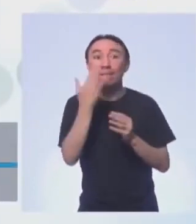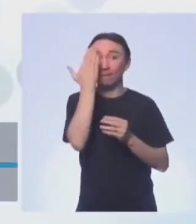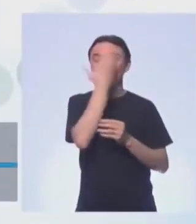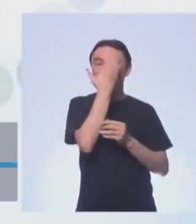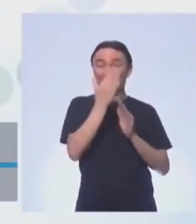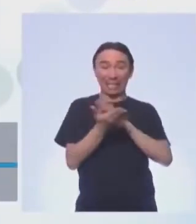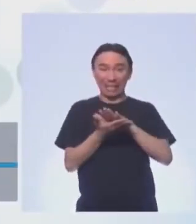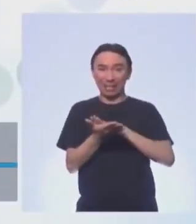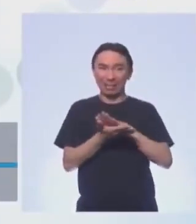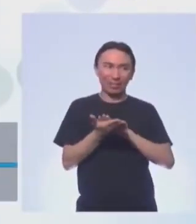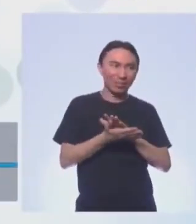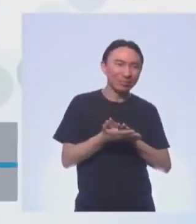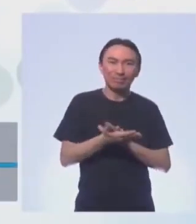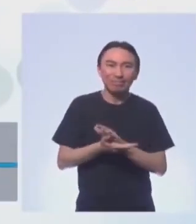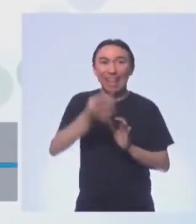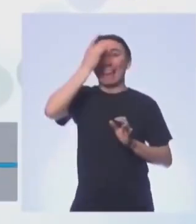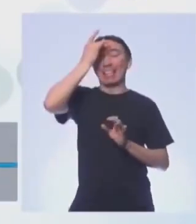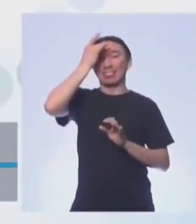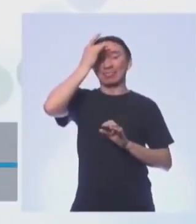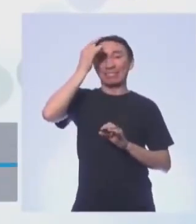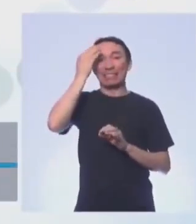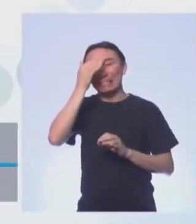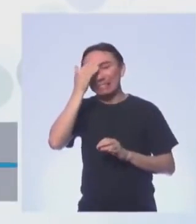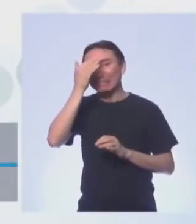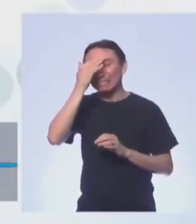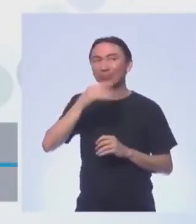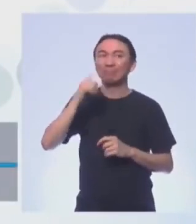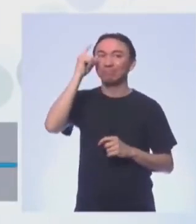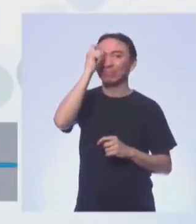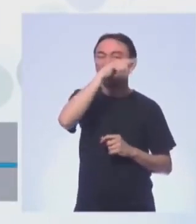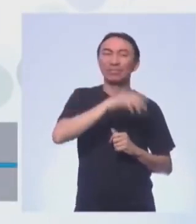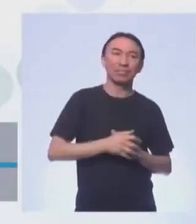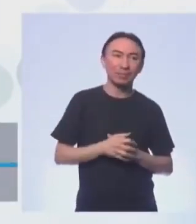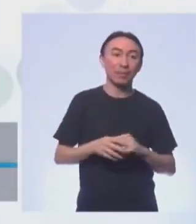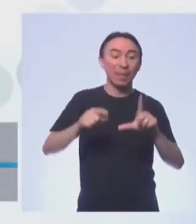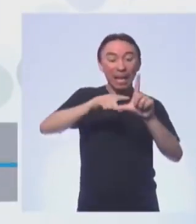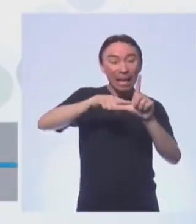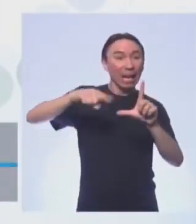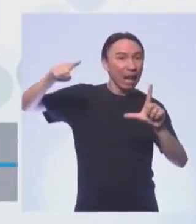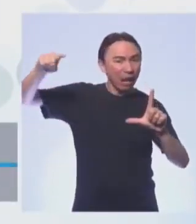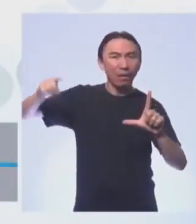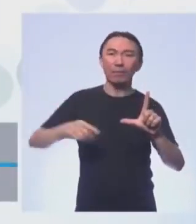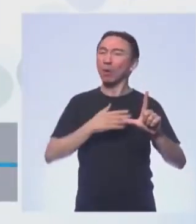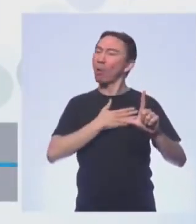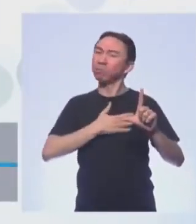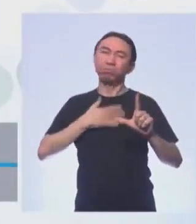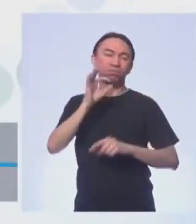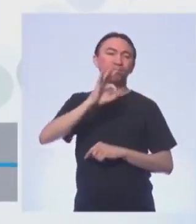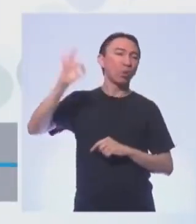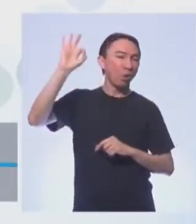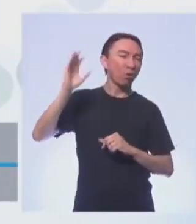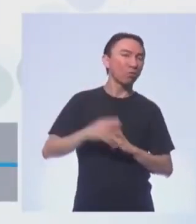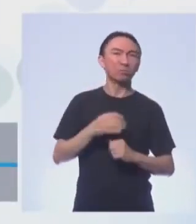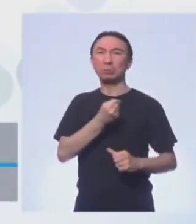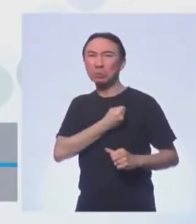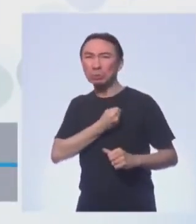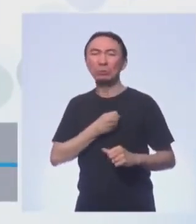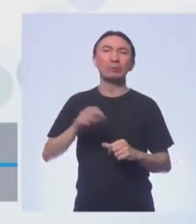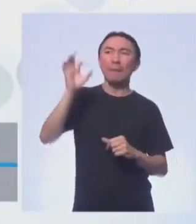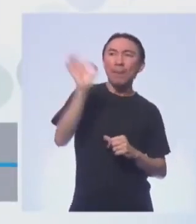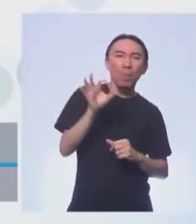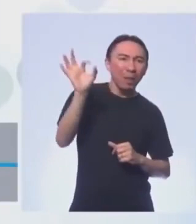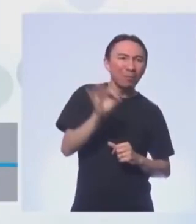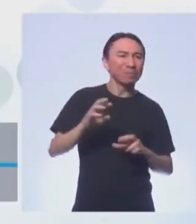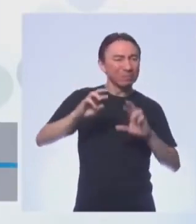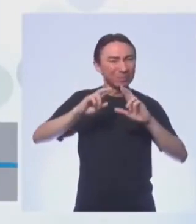dificuldade de assimilar. Eu assimilo mais olhando. Então, e gráfico para mim é ótimo, né? Então, gráficos com números, porcentagens, tal, informação, ajuda